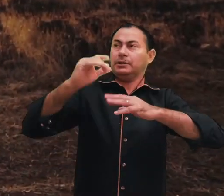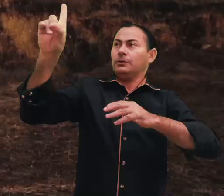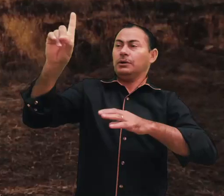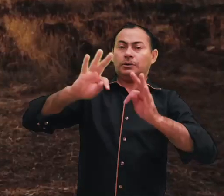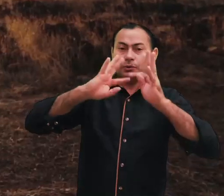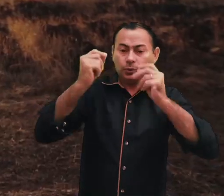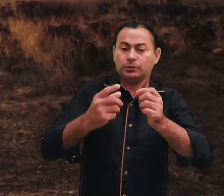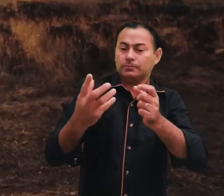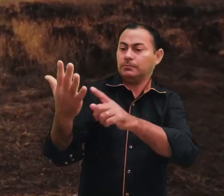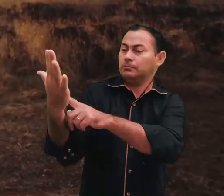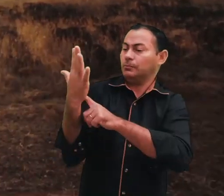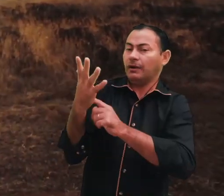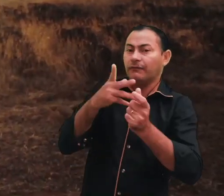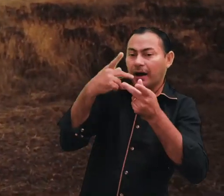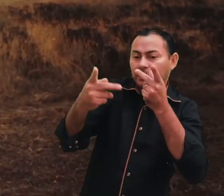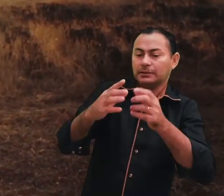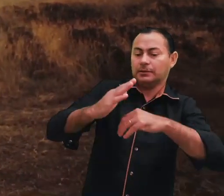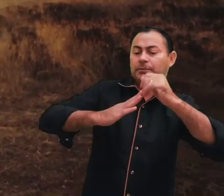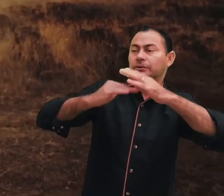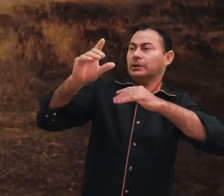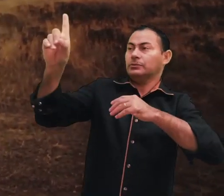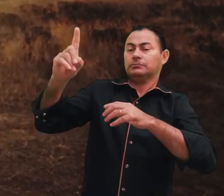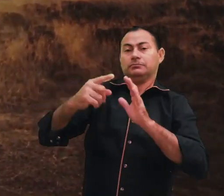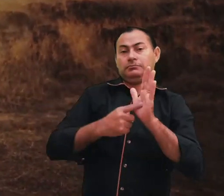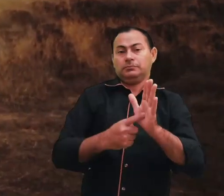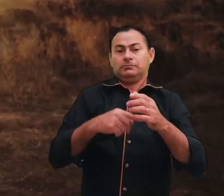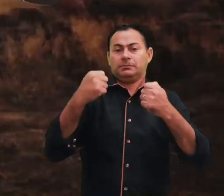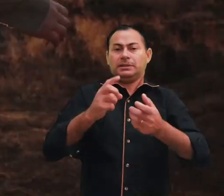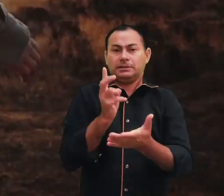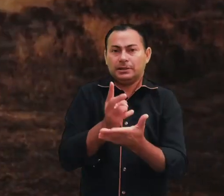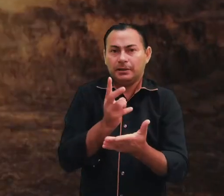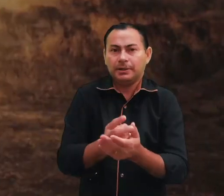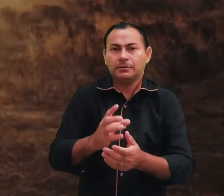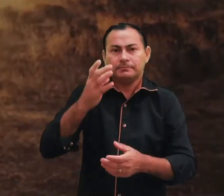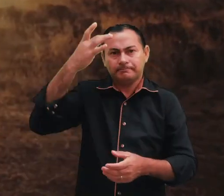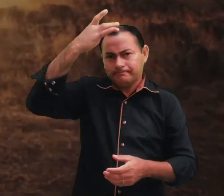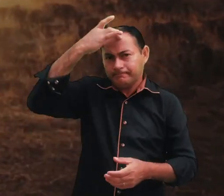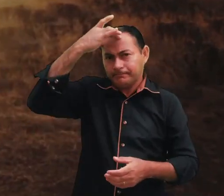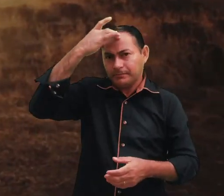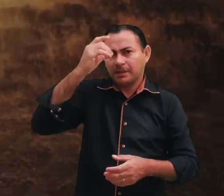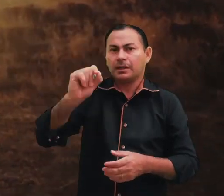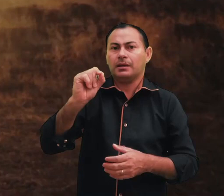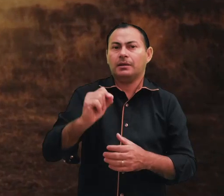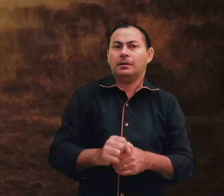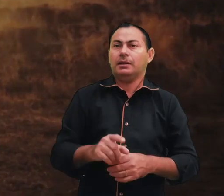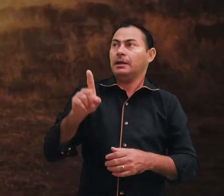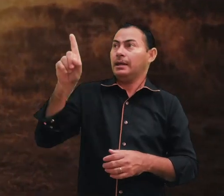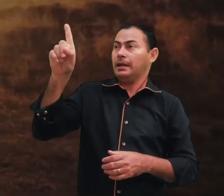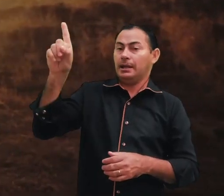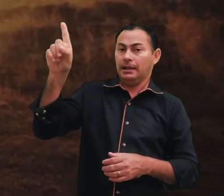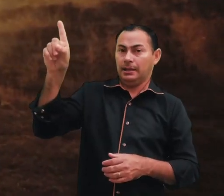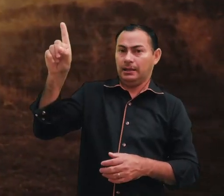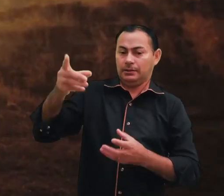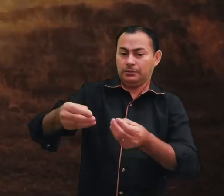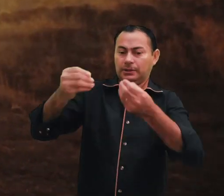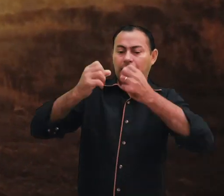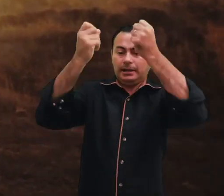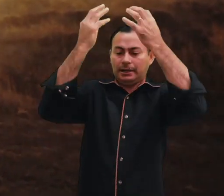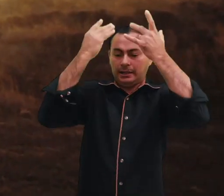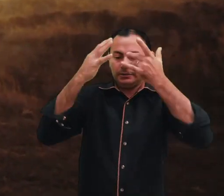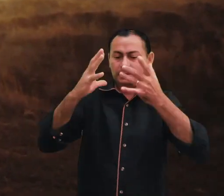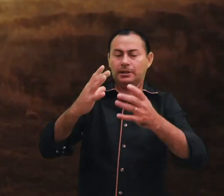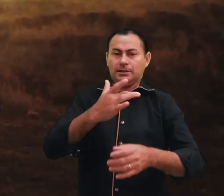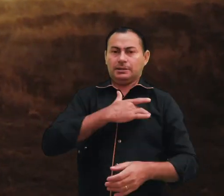Deus. Tudo que nos diz respeito está nas mãos de Deus. Devemos estar sempre conscientes de que, se Ele não nos der